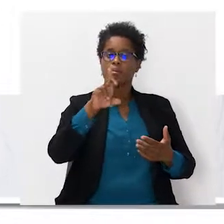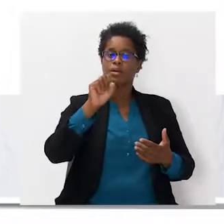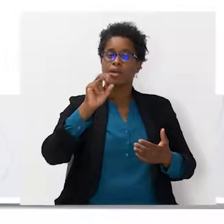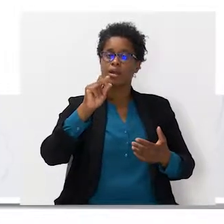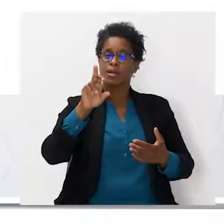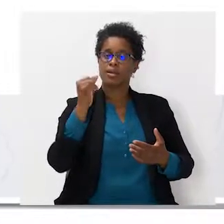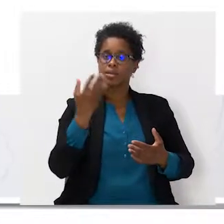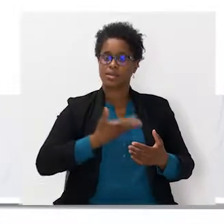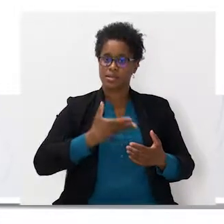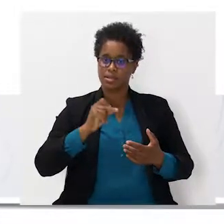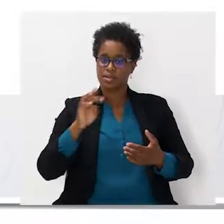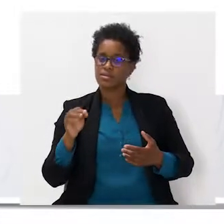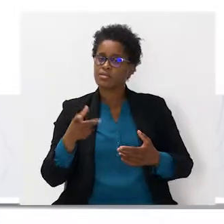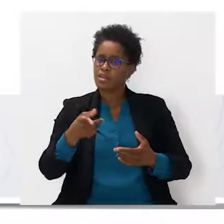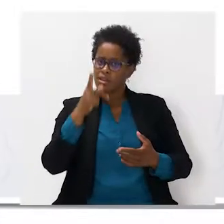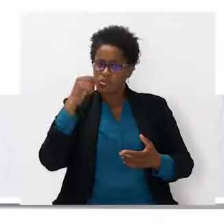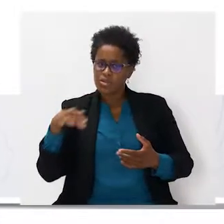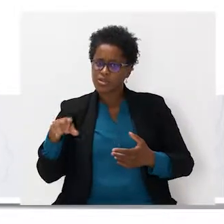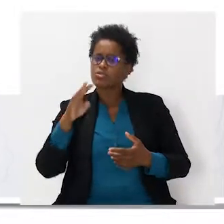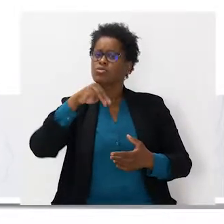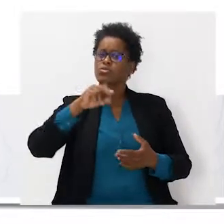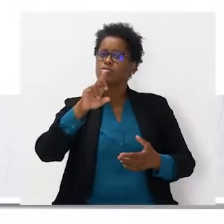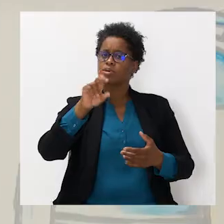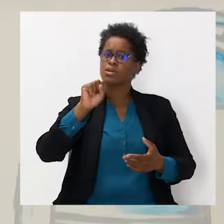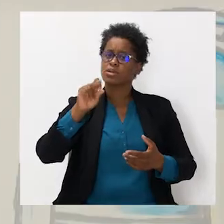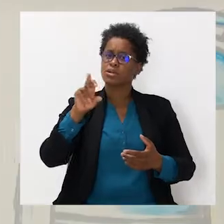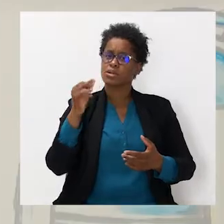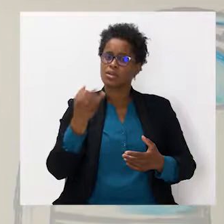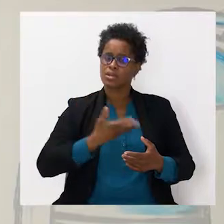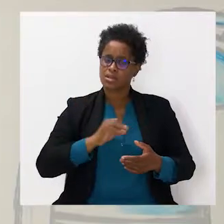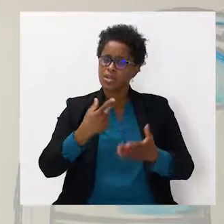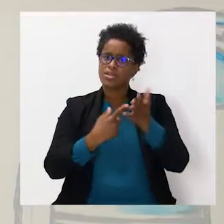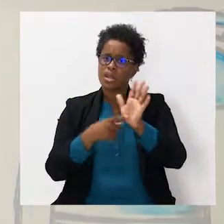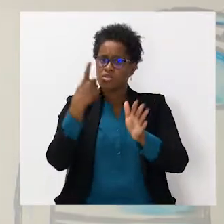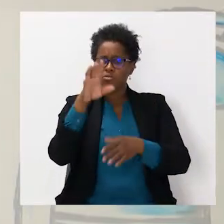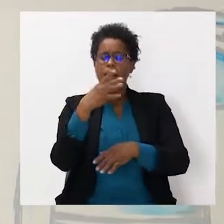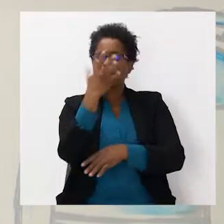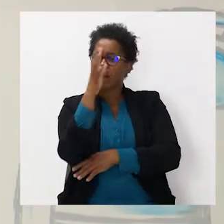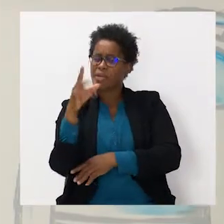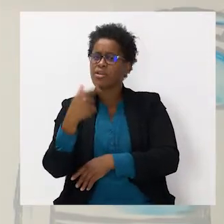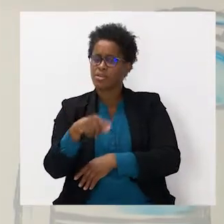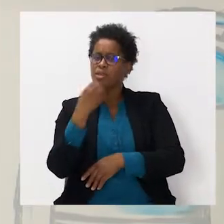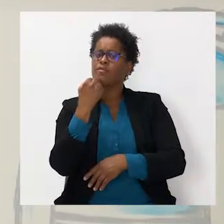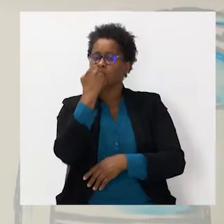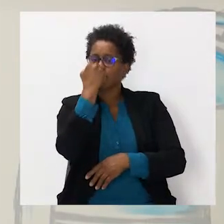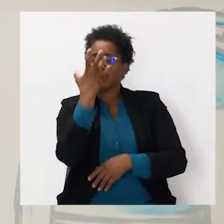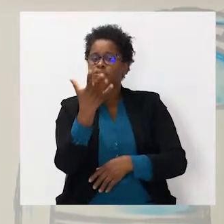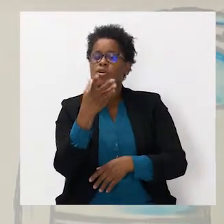Margaridas. Margaridas, meninos, aqui é um exemplo de uma planta que dá flores, não é? O nome dessa planta